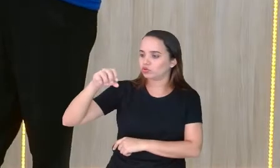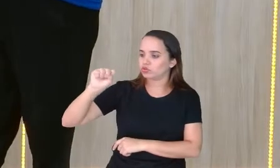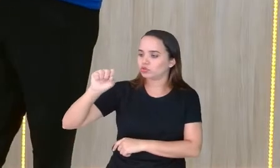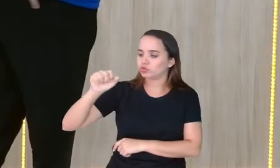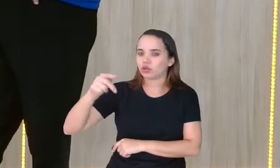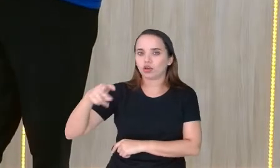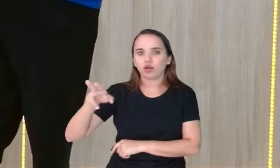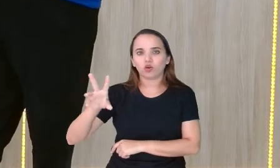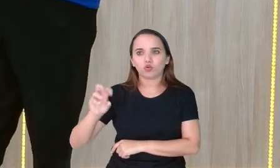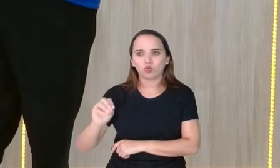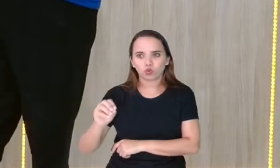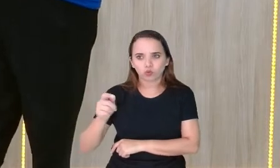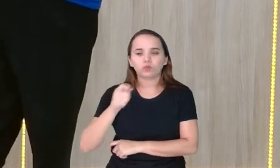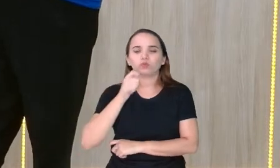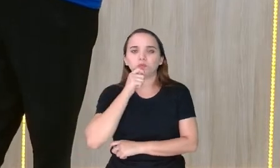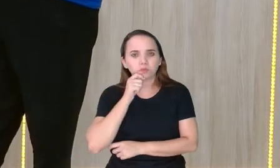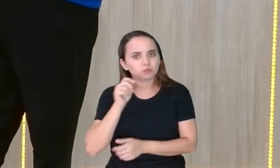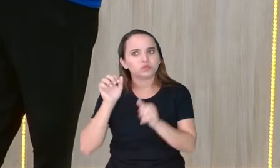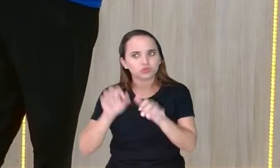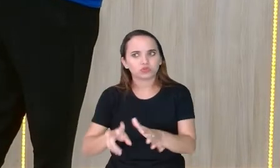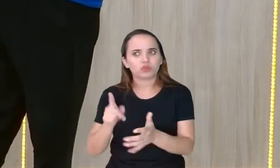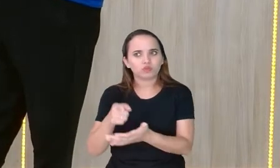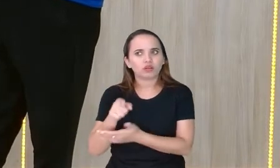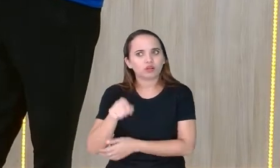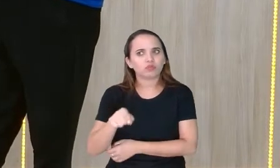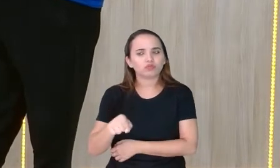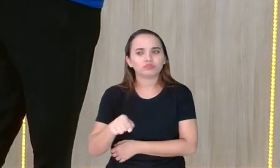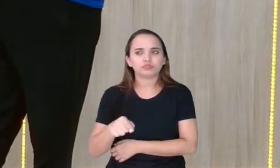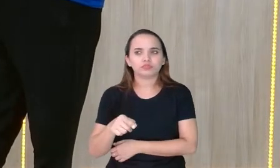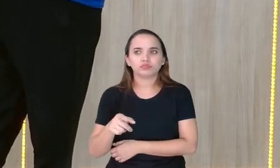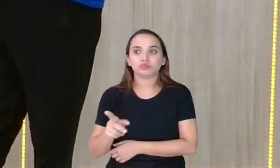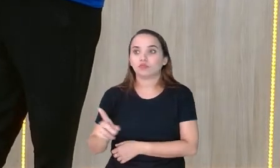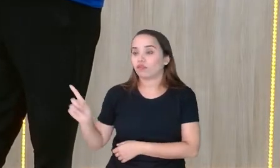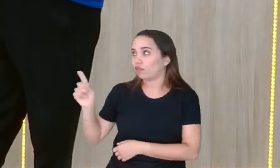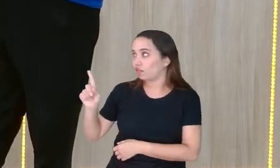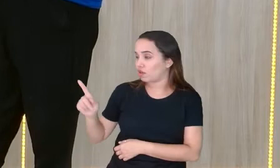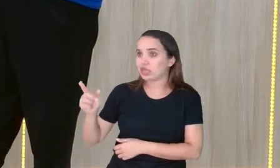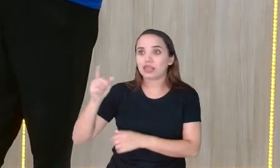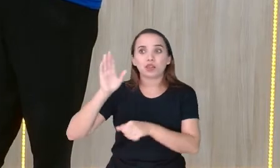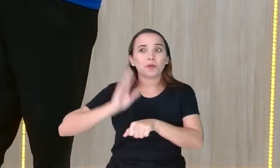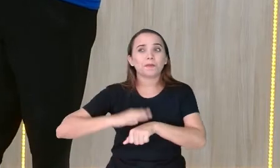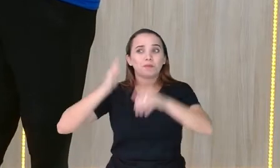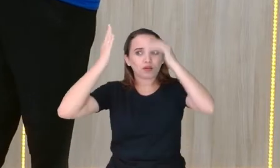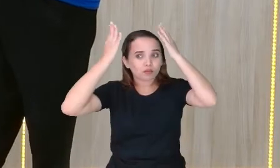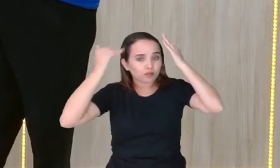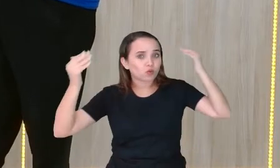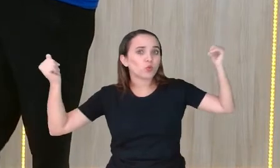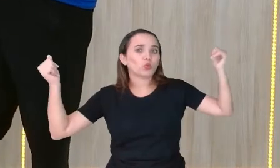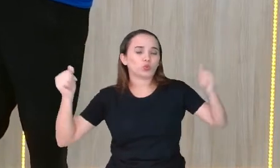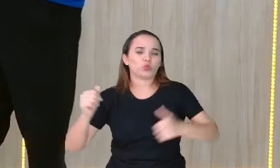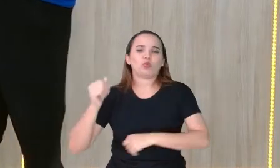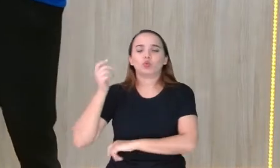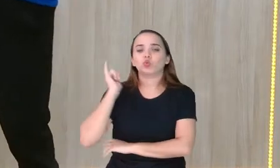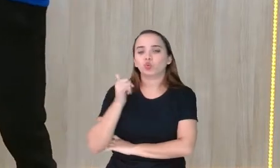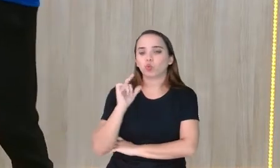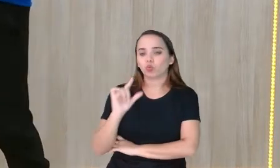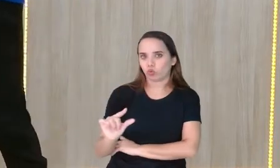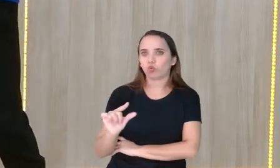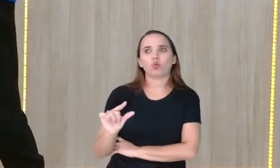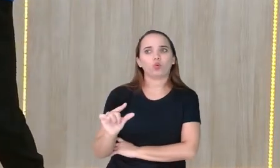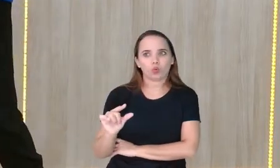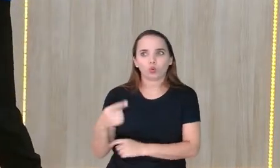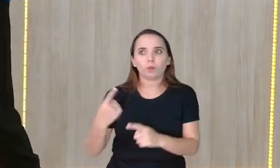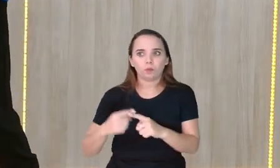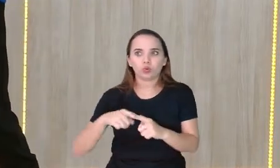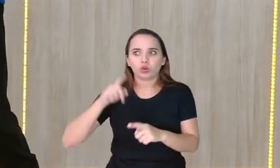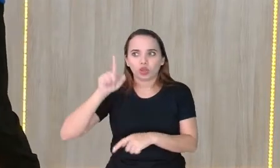Esse é um dos mais famosos... Eita, gente, eu repeti aqui. Esse é um dos mais famosos minicontos e ele era